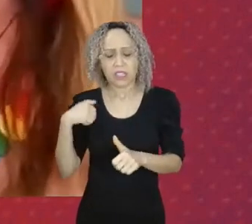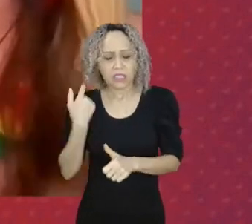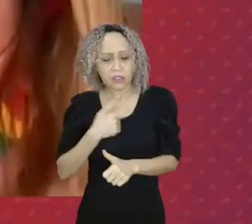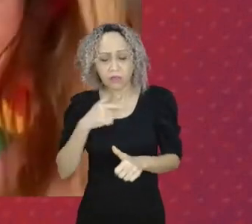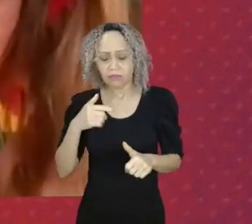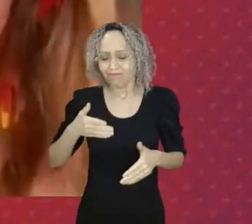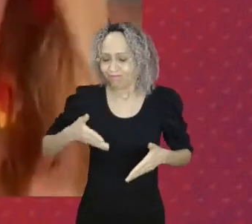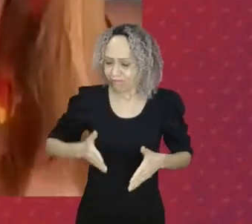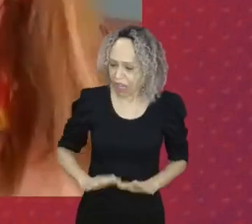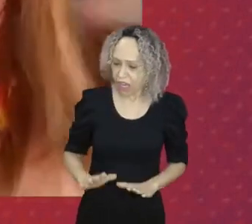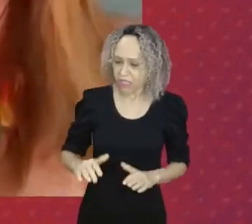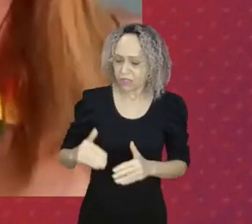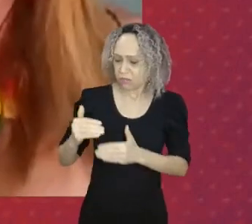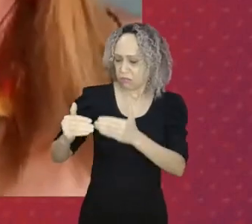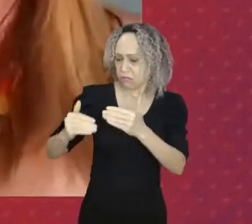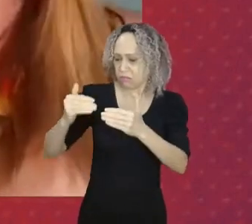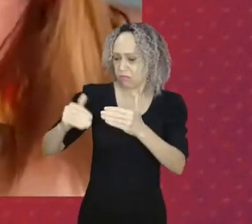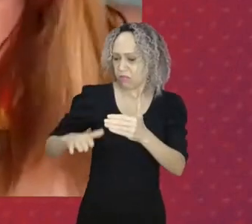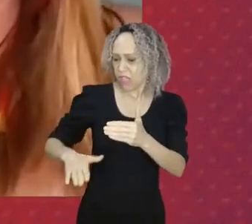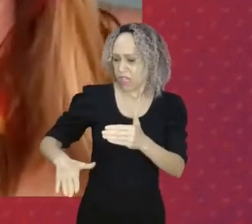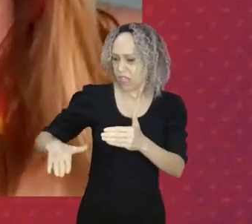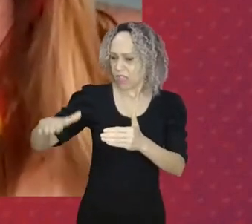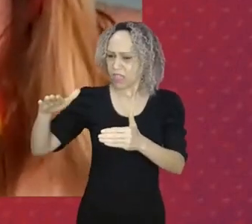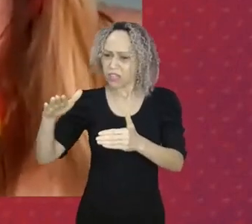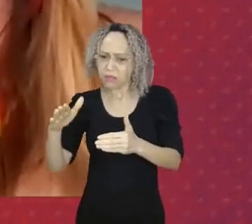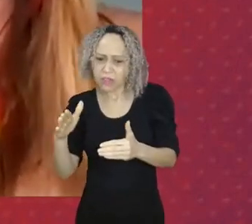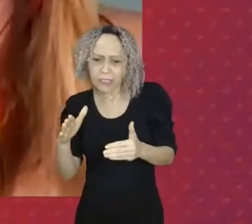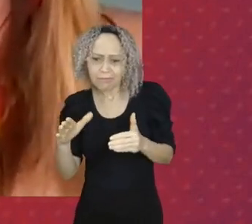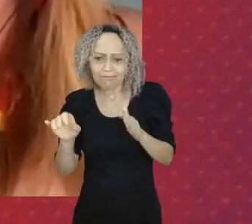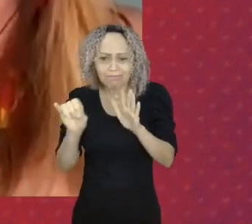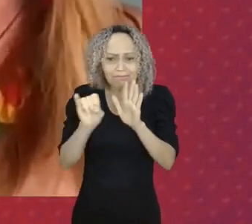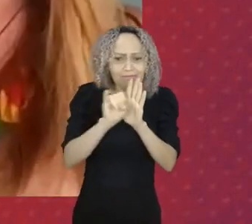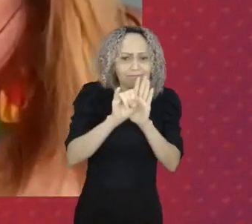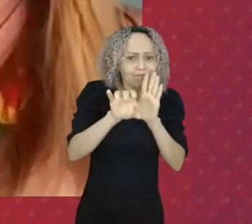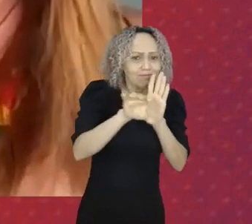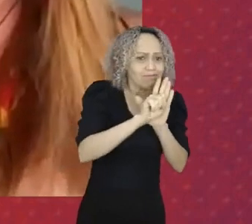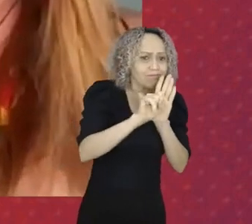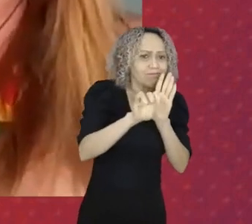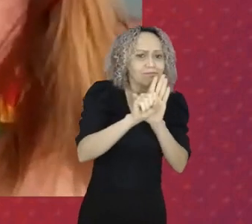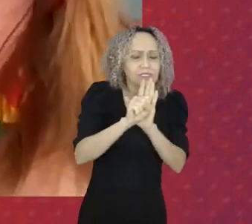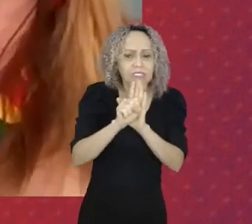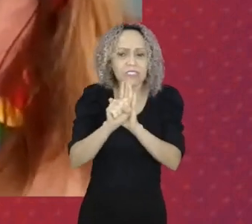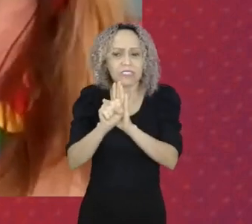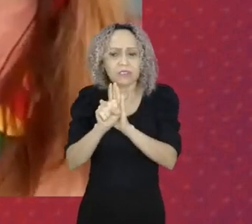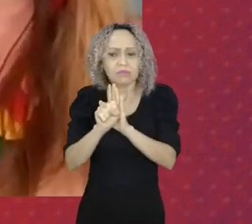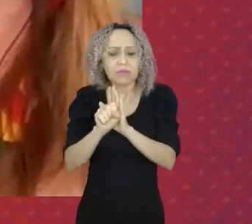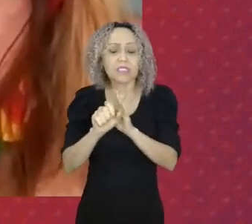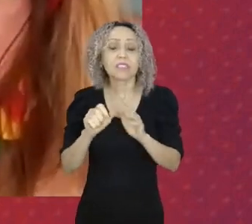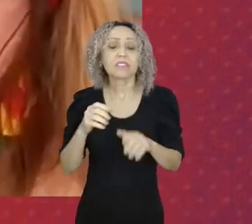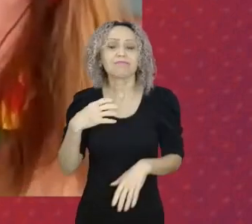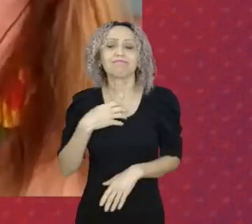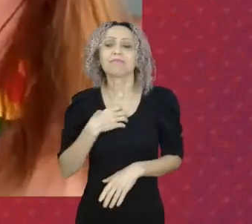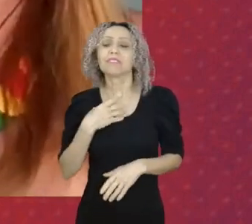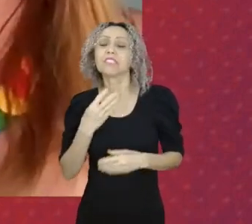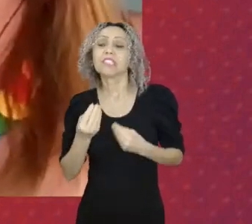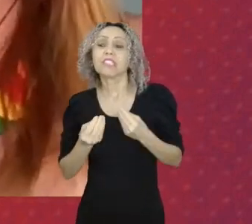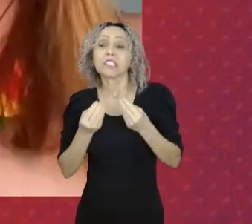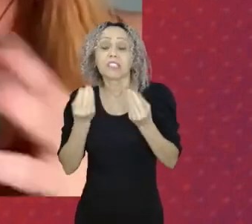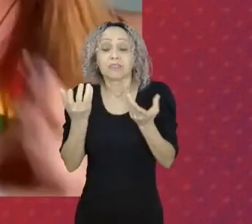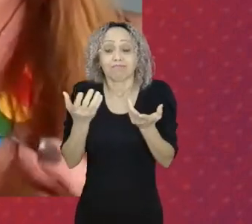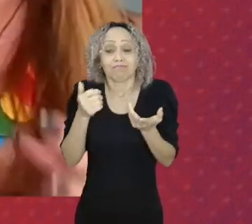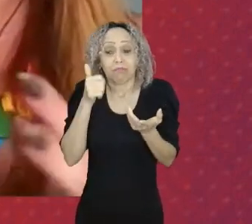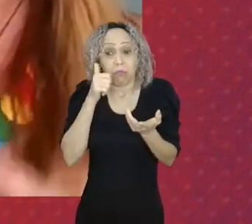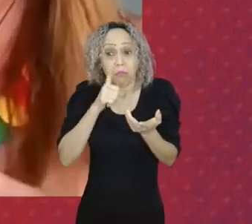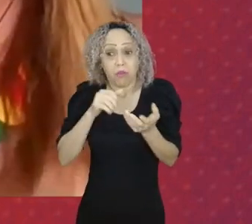mulher, né? Para poder fazer as disputas necessárias. E o próprio movimento feminista, ao longo dos anos,